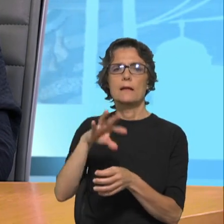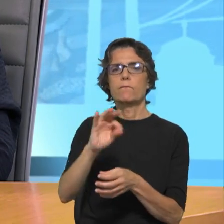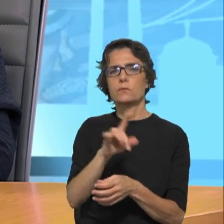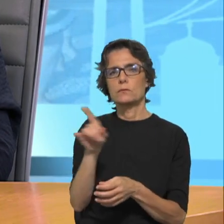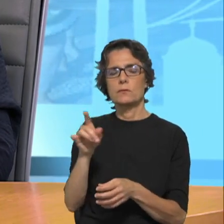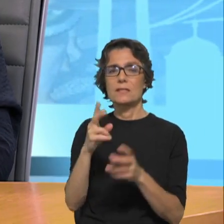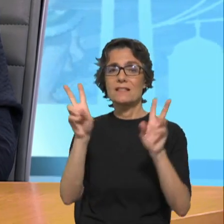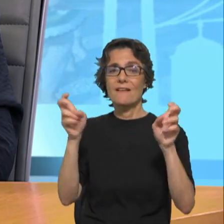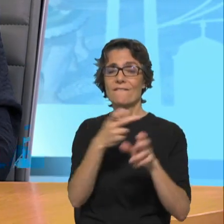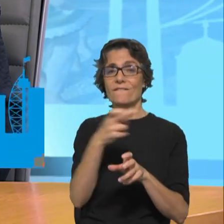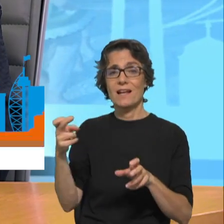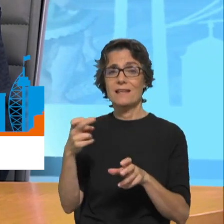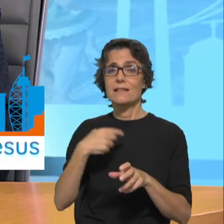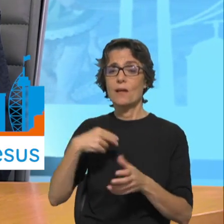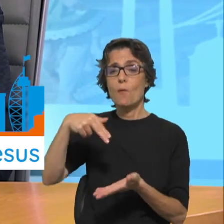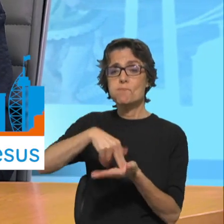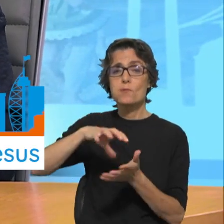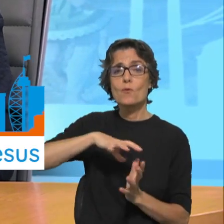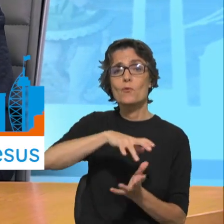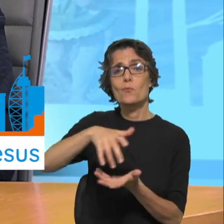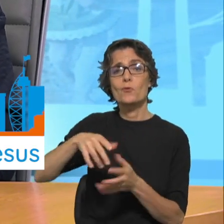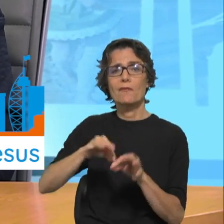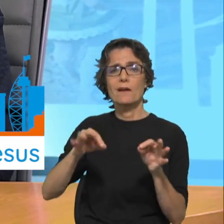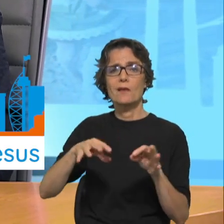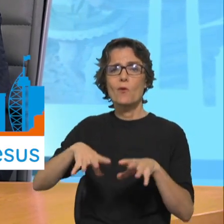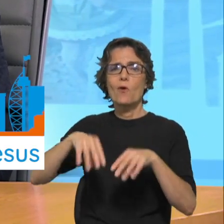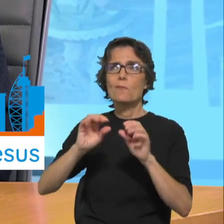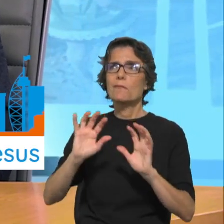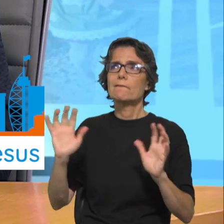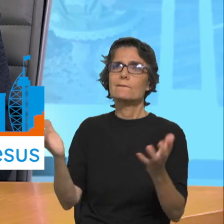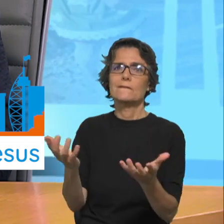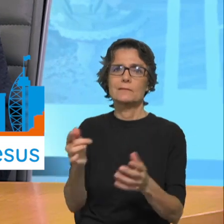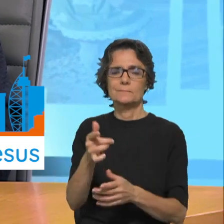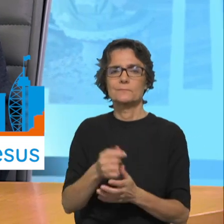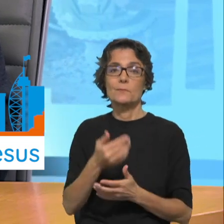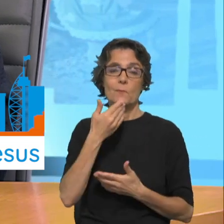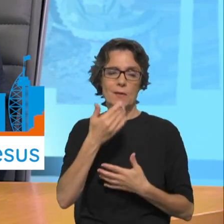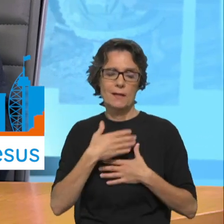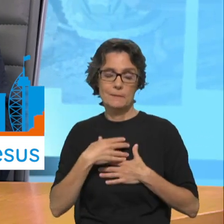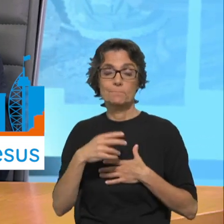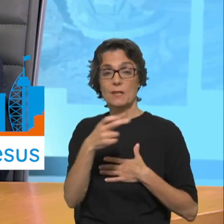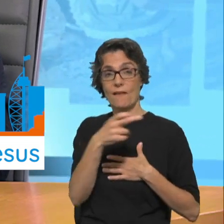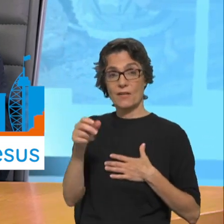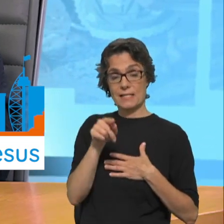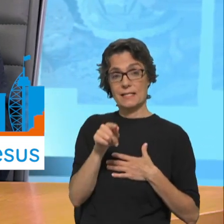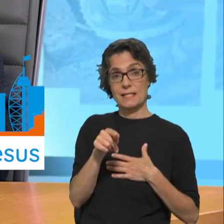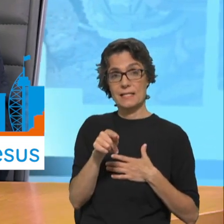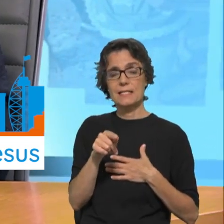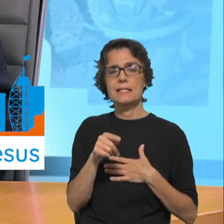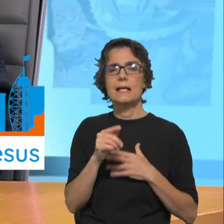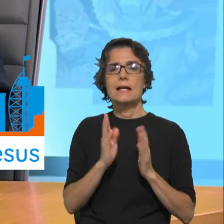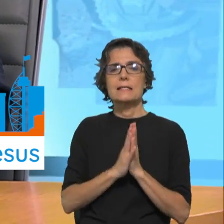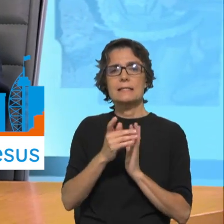diz esta frase? Para já agradeço também a oportunidade de podermos estar aqui. O contexto desta frase em Santa Rafaela